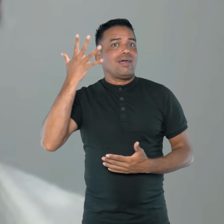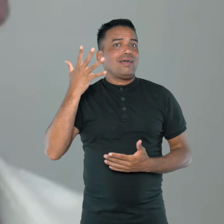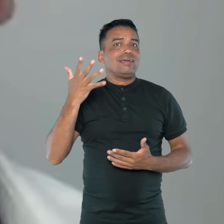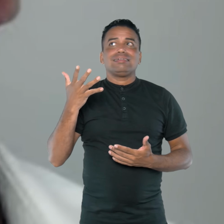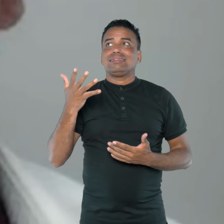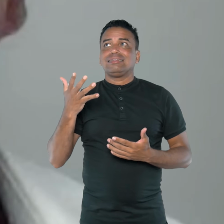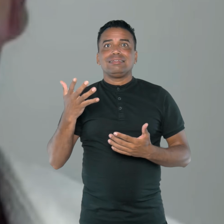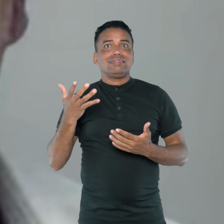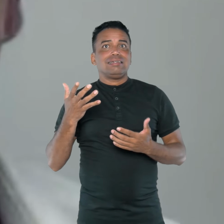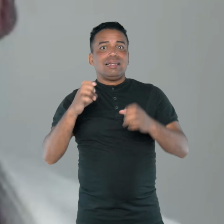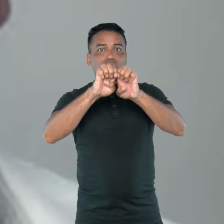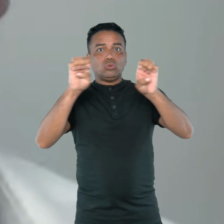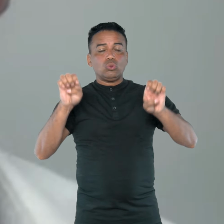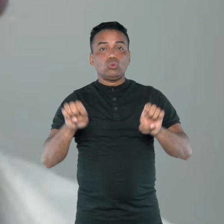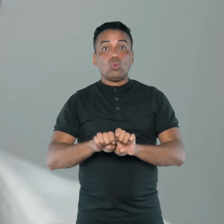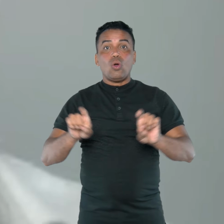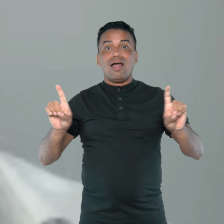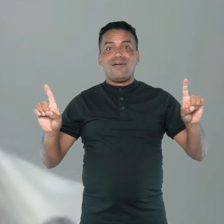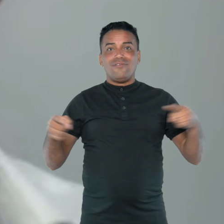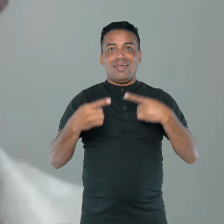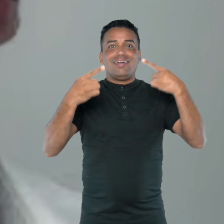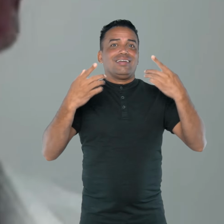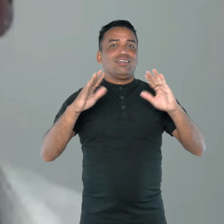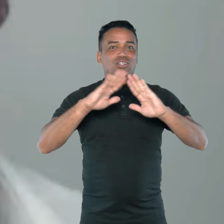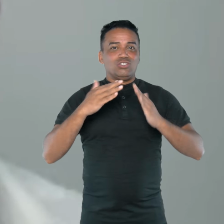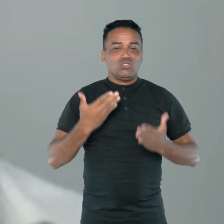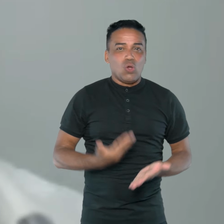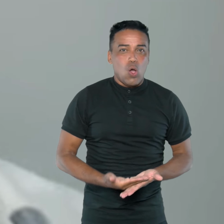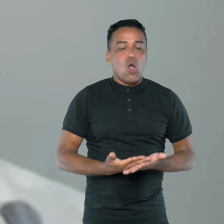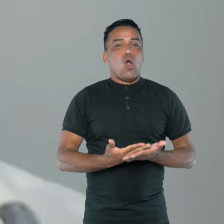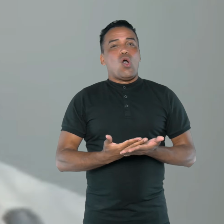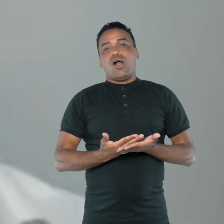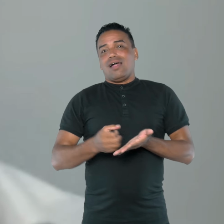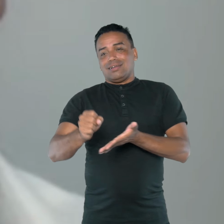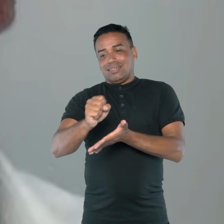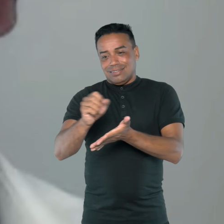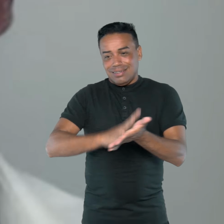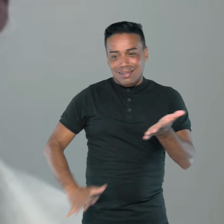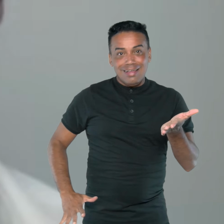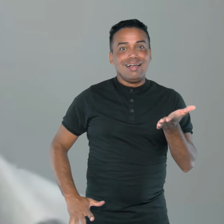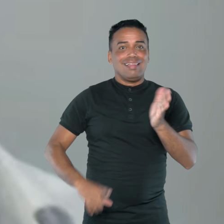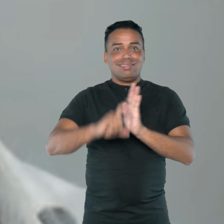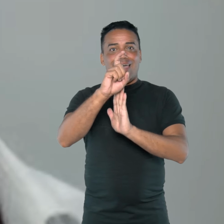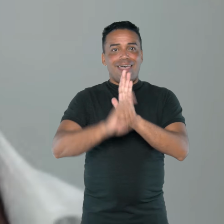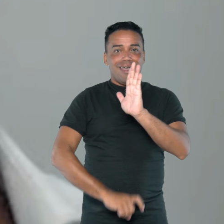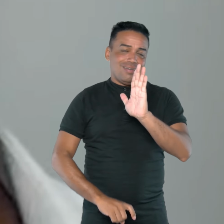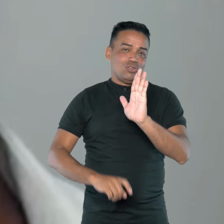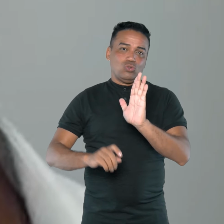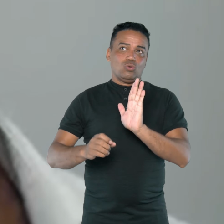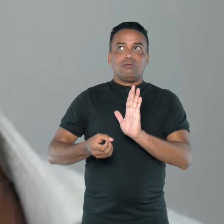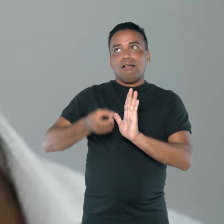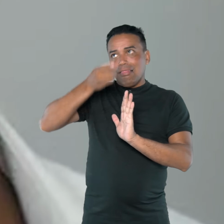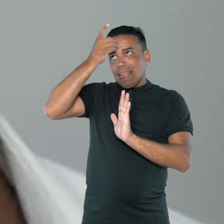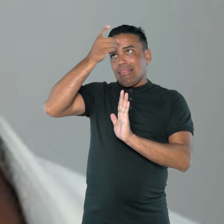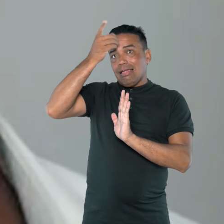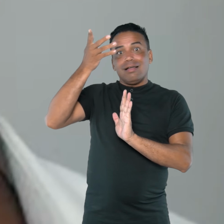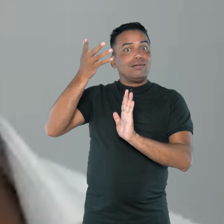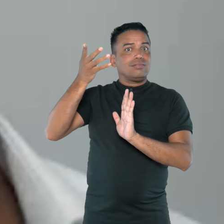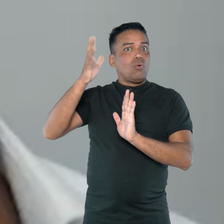formato avesso, né? Das escolas, das lições, né? Dos fichamentos, porque ocorrem em